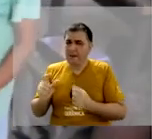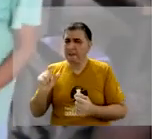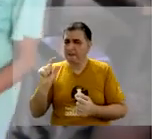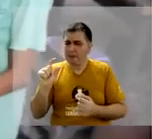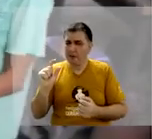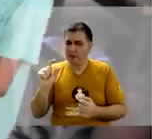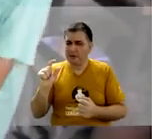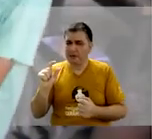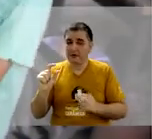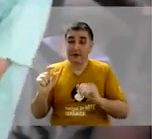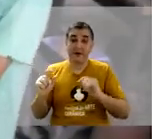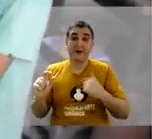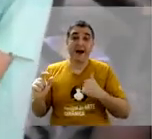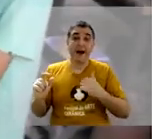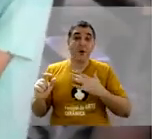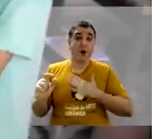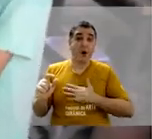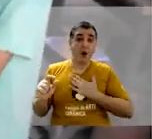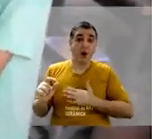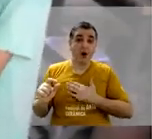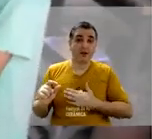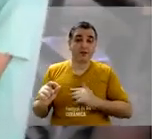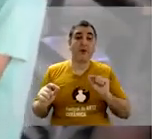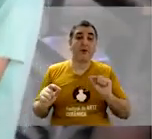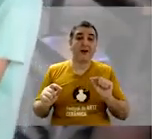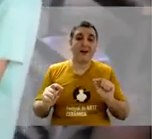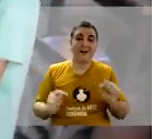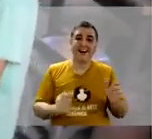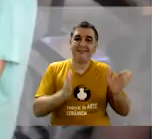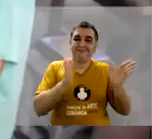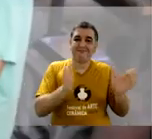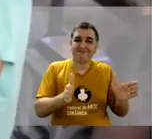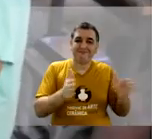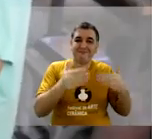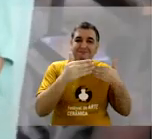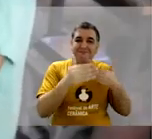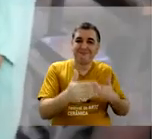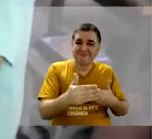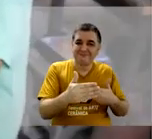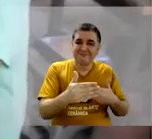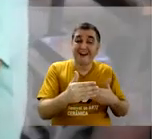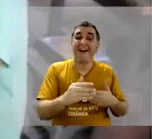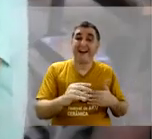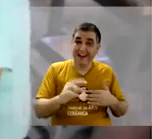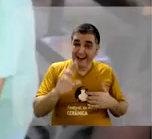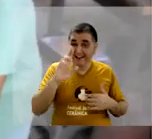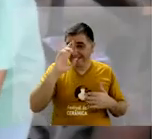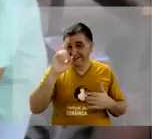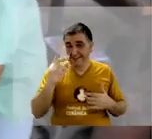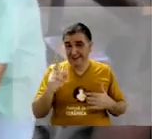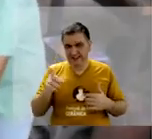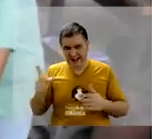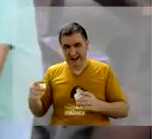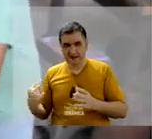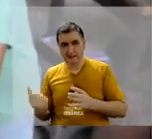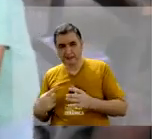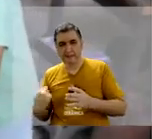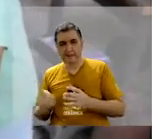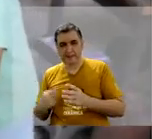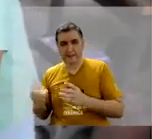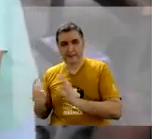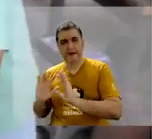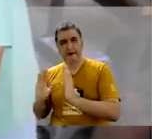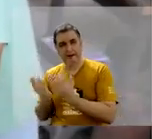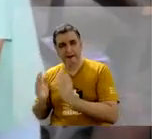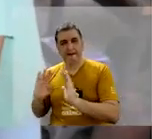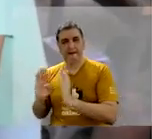né? Mas eu gosto de fazer mais dessas peças que o torno não faz, que é quadrado, oval, peça que eles não produzem lá, que o torno só